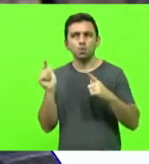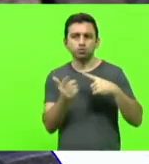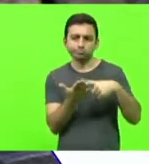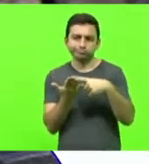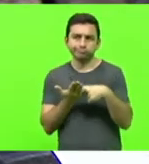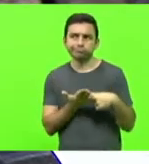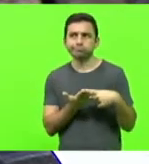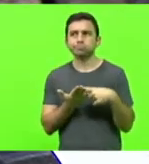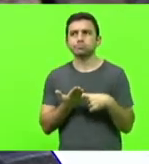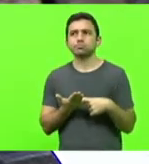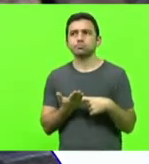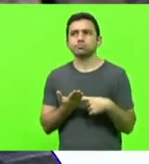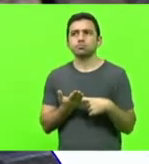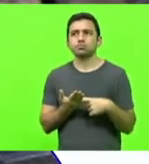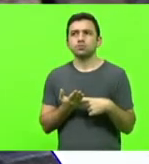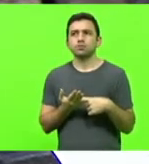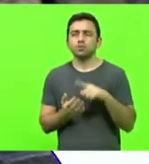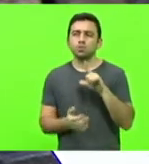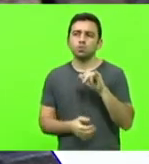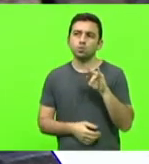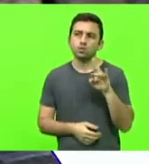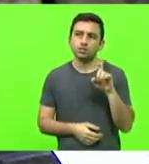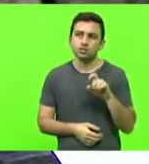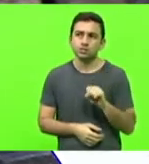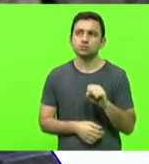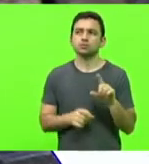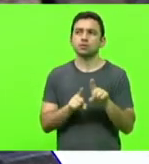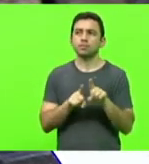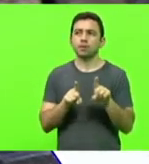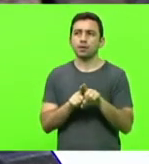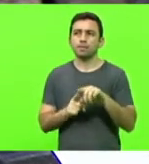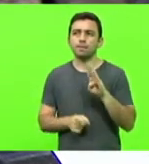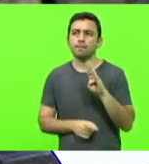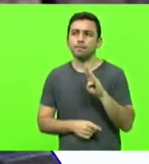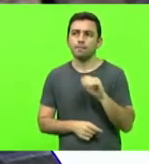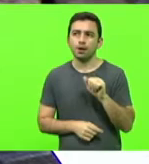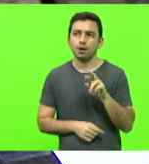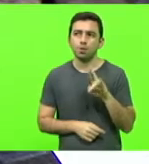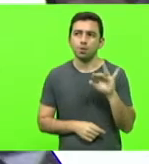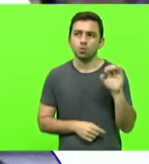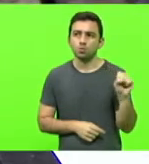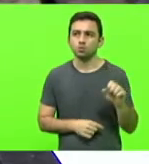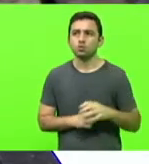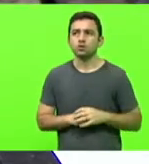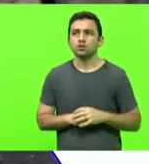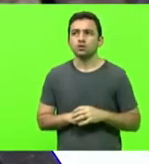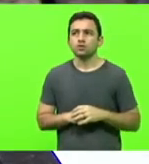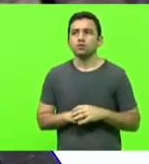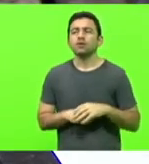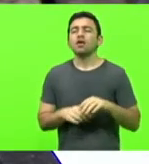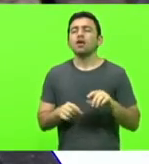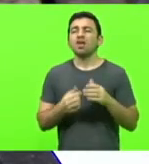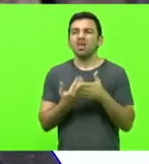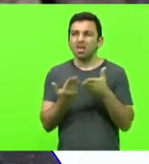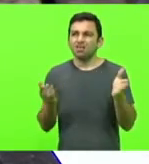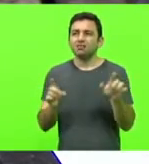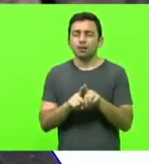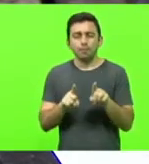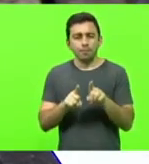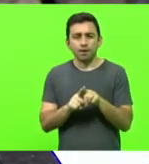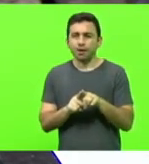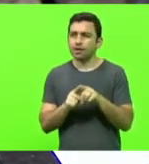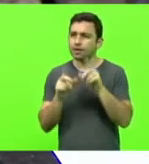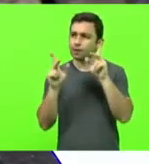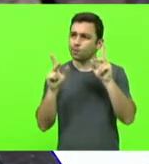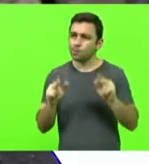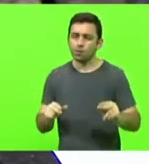e aqui do Luiz Fux, por exemplo, trago também do Joaquim Barbosa, que vão nessa mesma direção. Portanto,